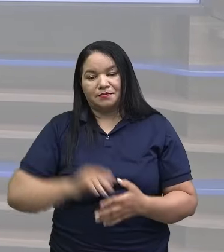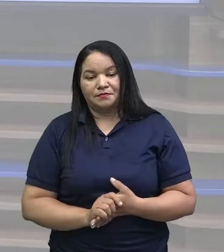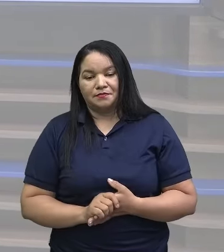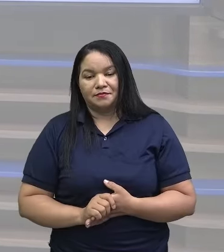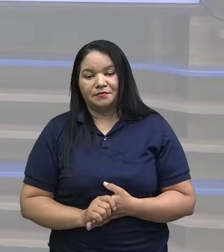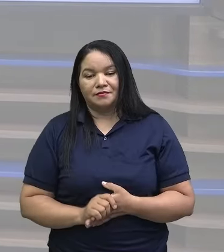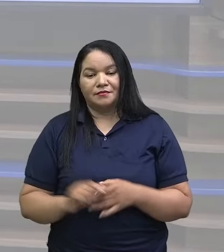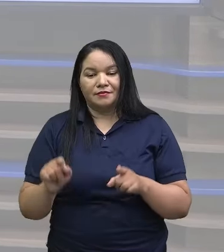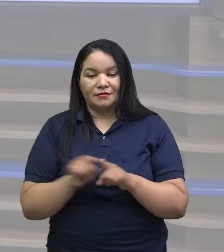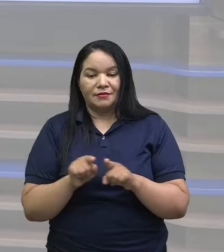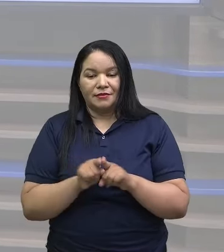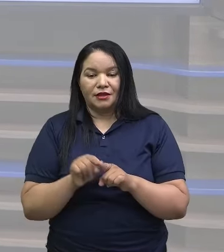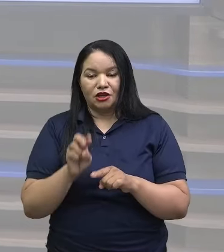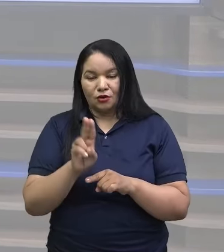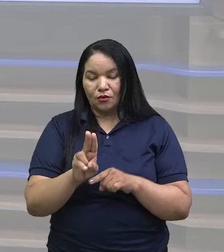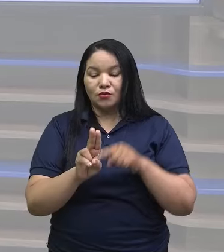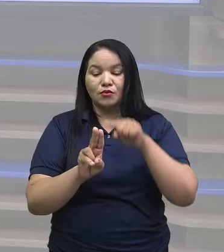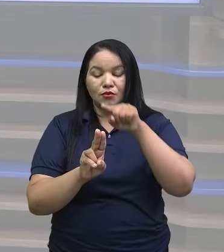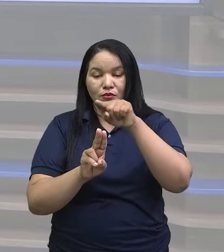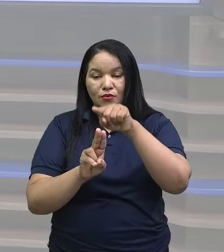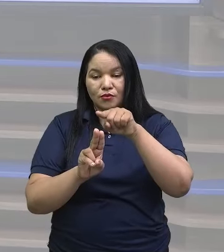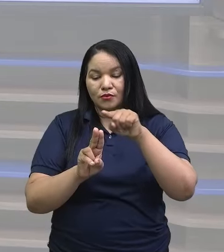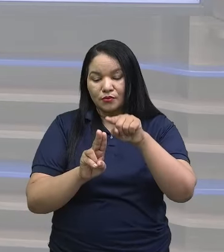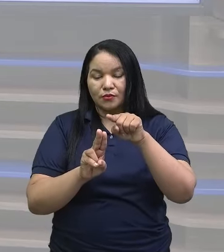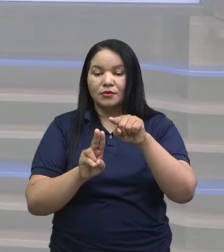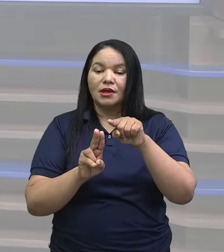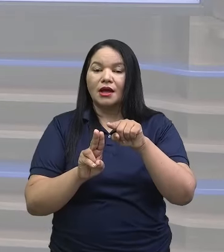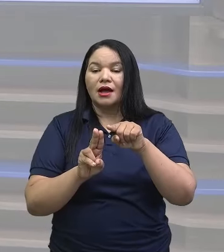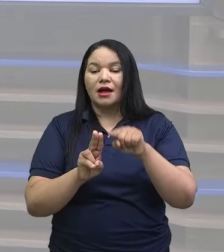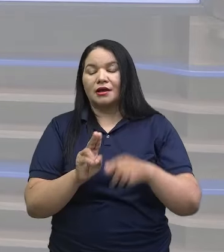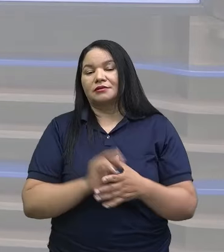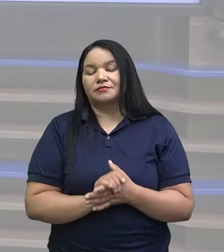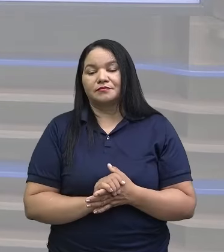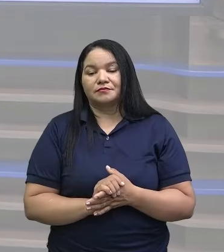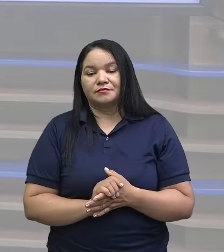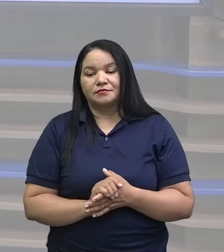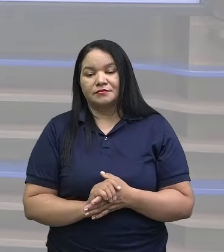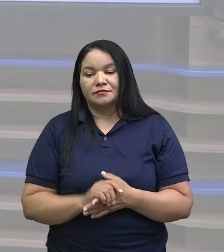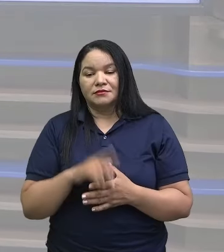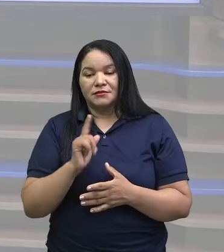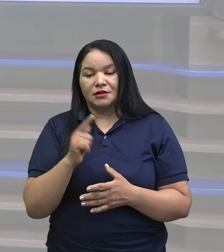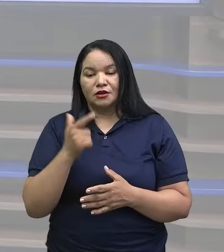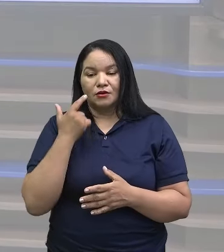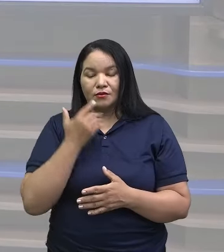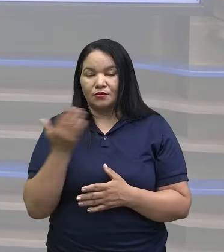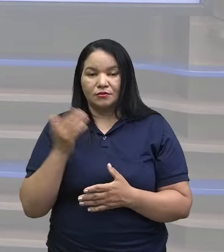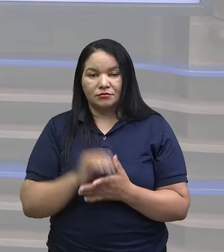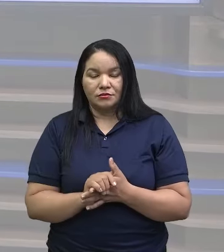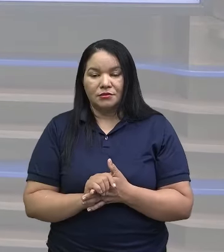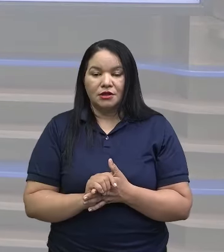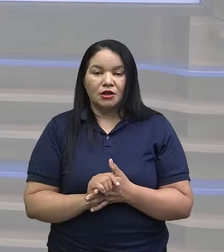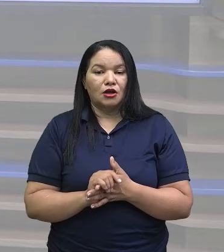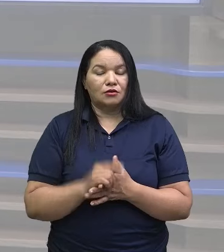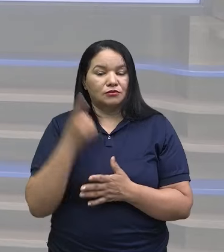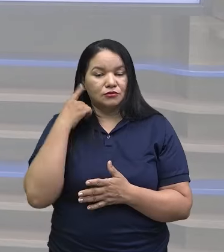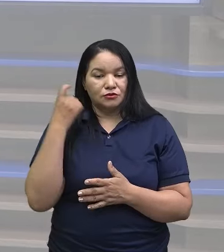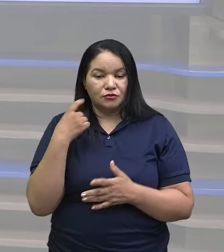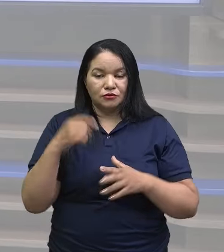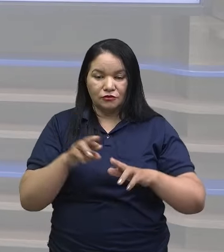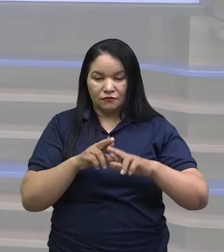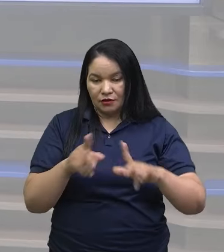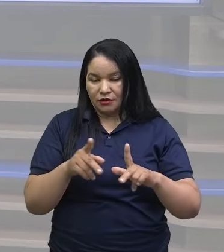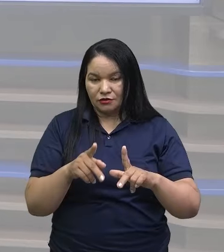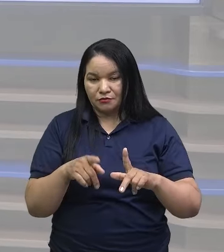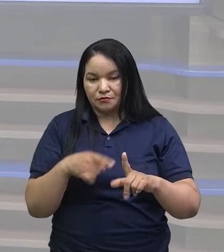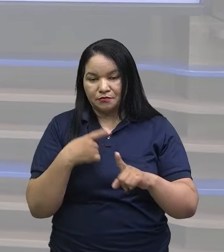essa pronúncia, esse U não vai ser U, como a gente fala aqui, Ubner ou Mulleriano, não é assim que sai, é um outro som, é como se o